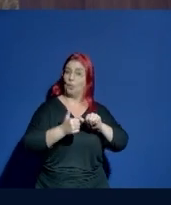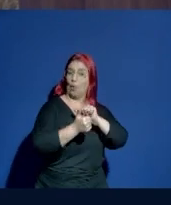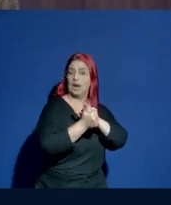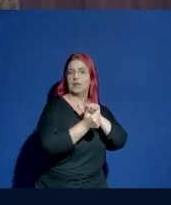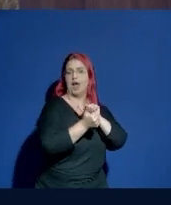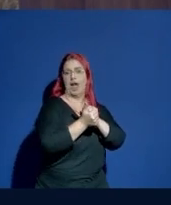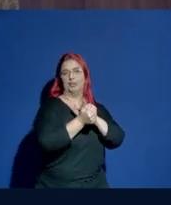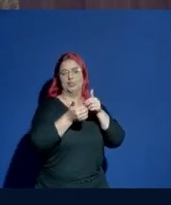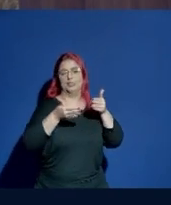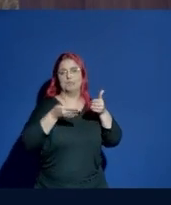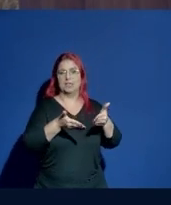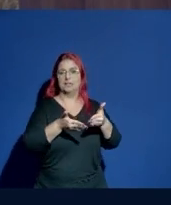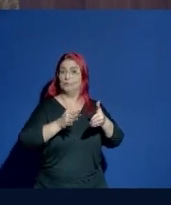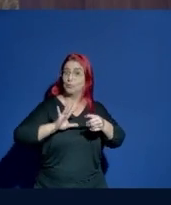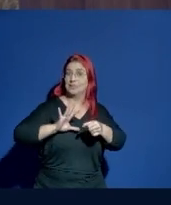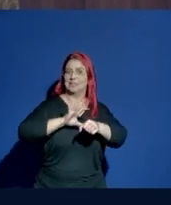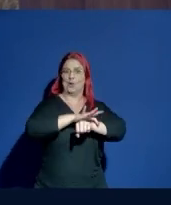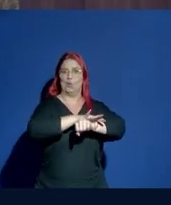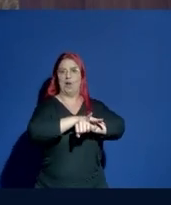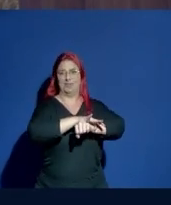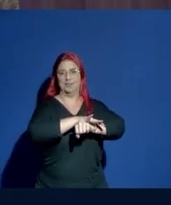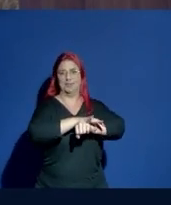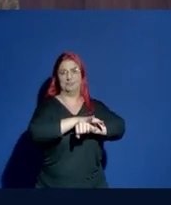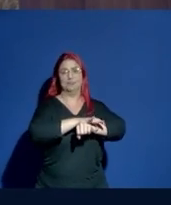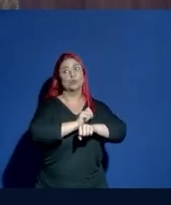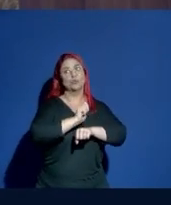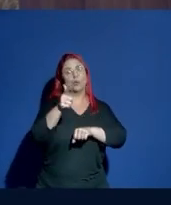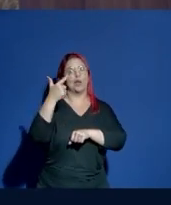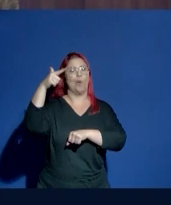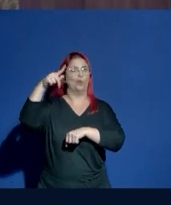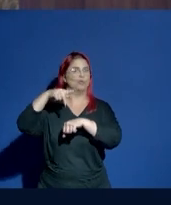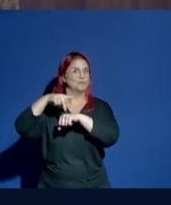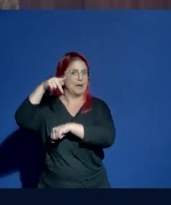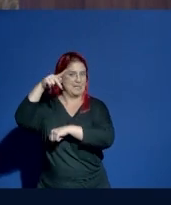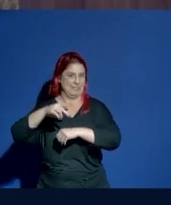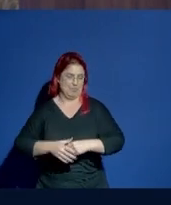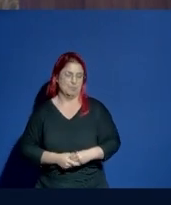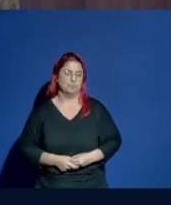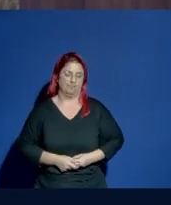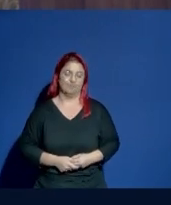em especial com segurança, em relação a outros países do mundo.